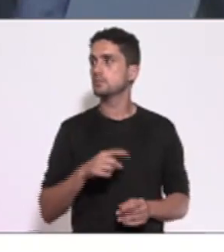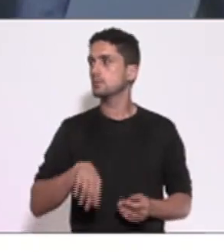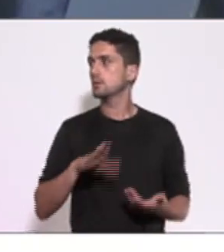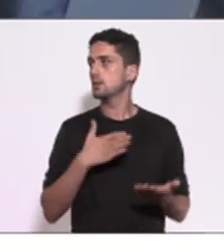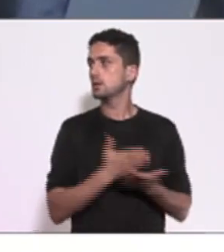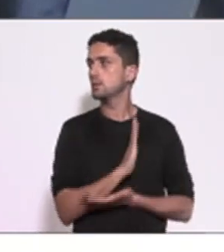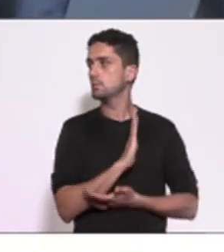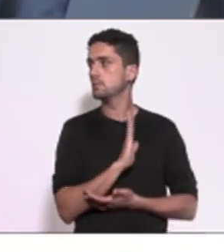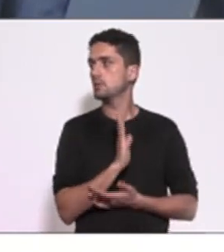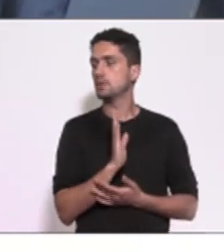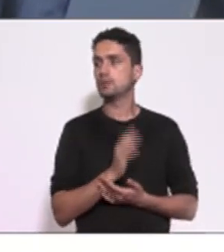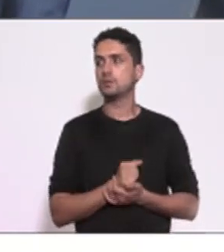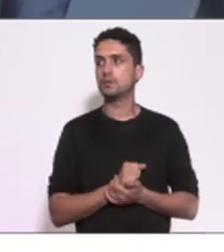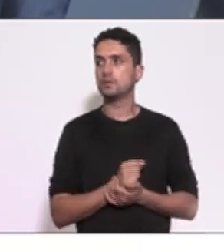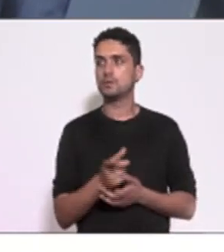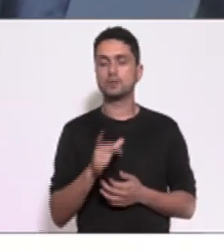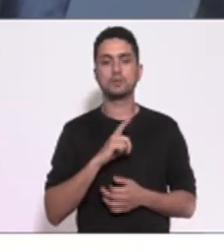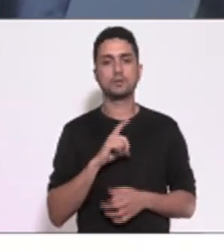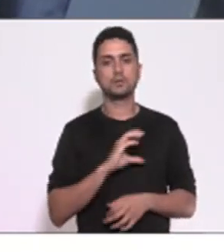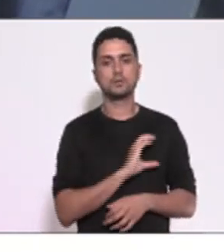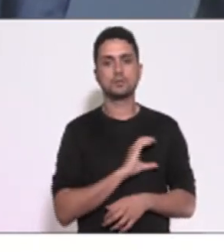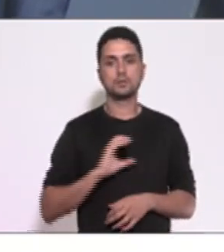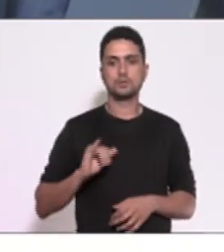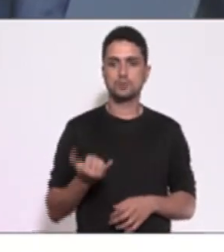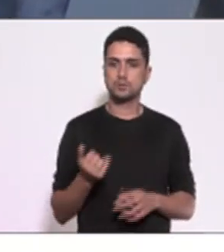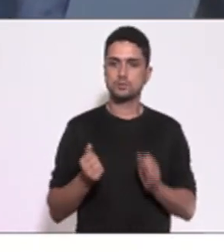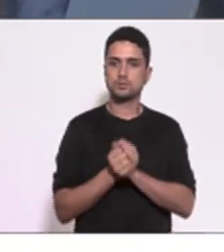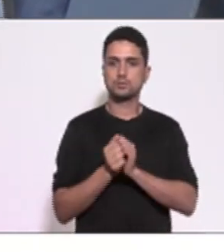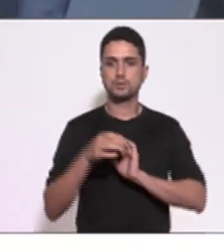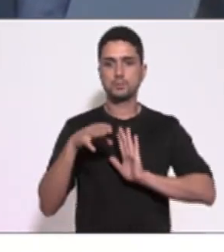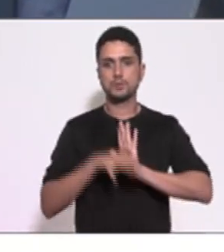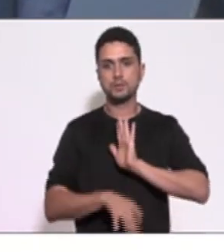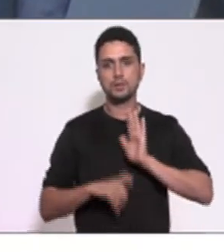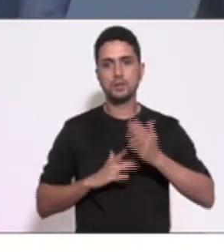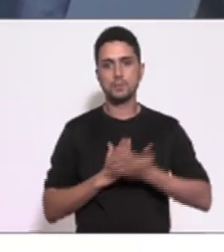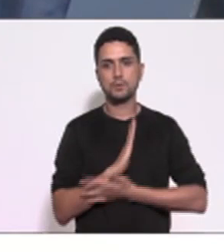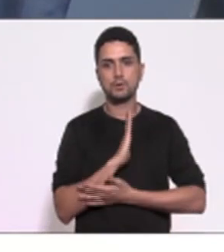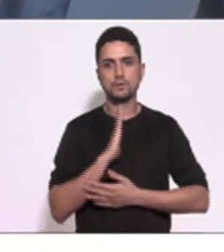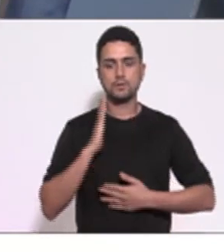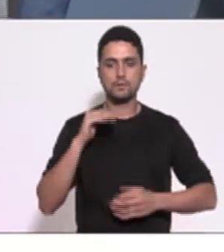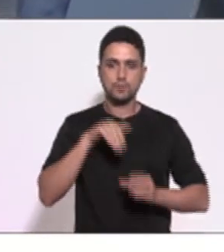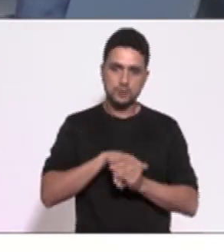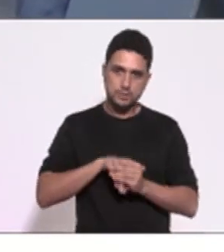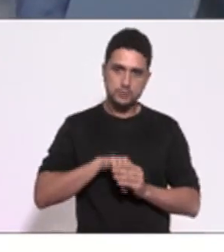aprovam o parecer da CCJ com emenda, aprovado. Em votação,